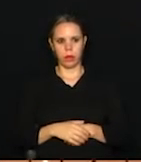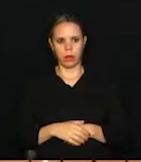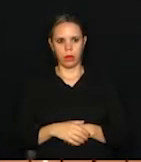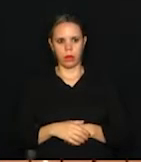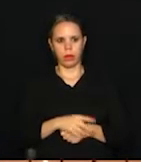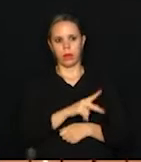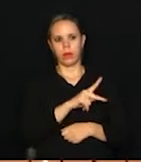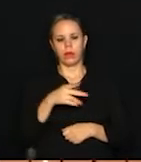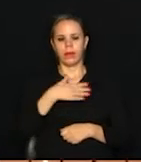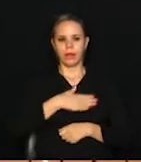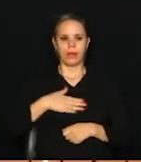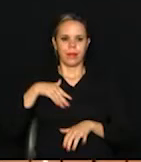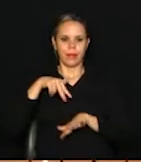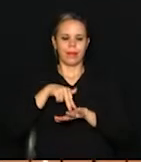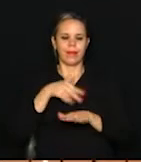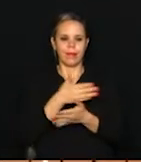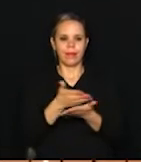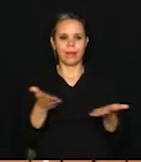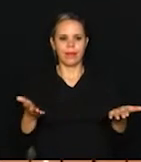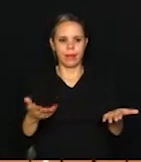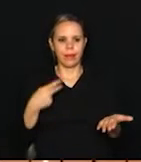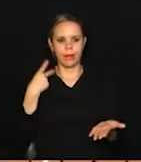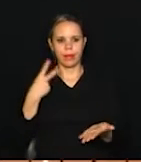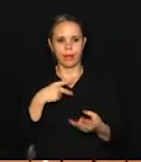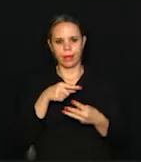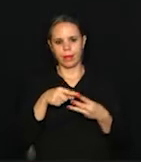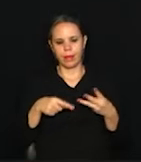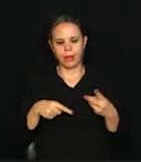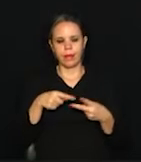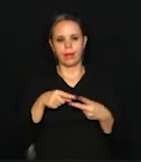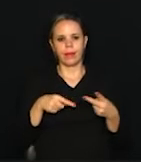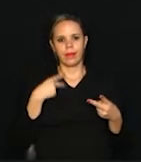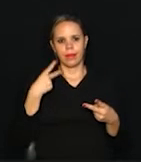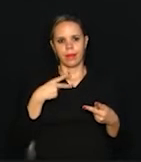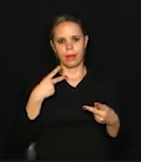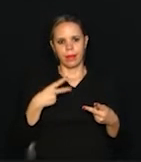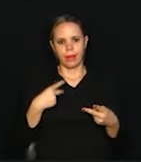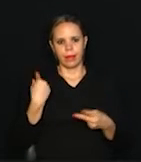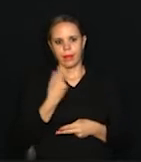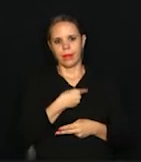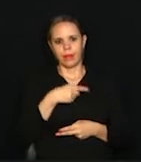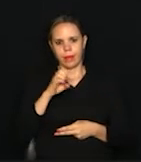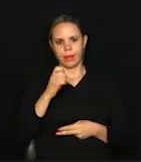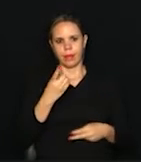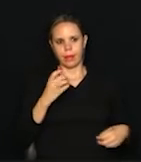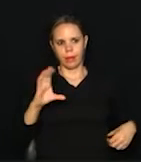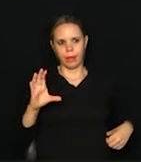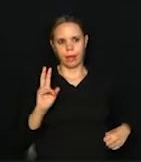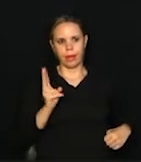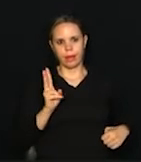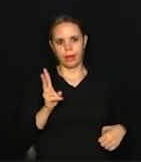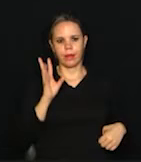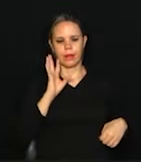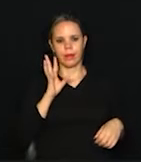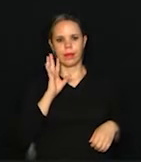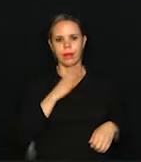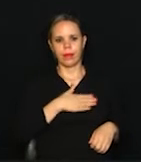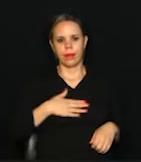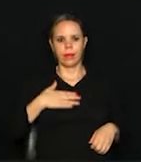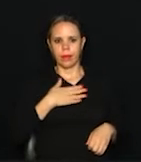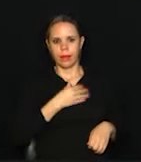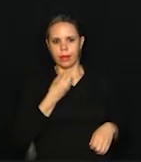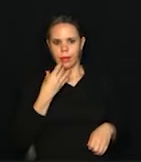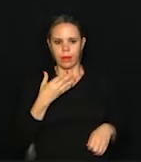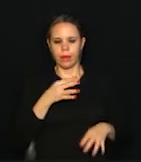Presidente, é um prazer estar contigo, com os outros vereadores aqui. Para nós da INDEC é sempre muito prazeroso